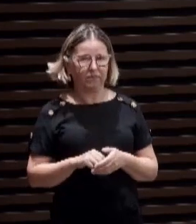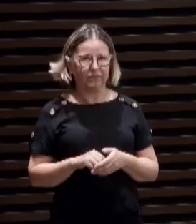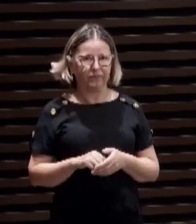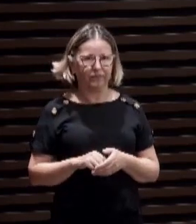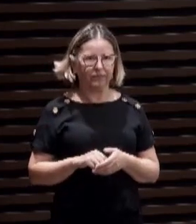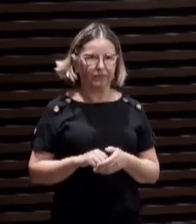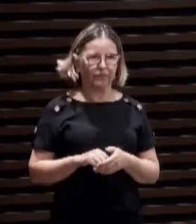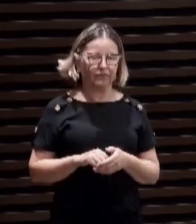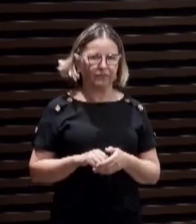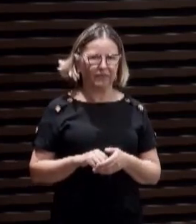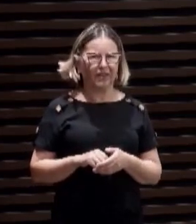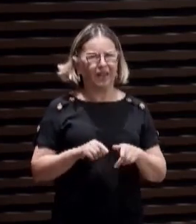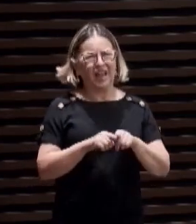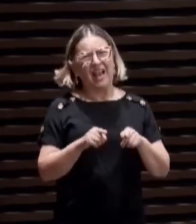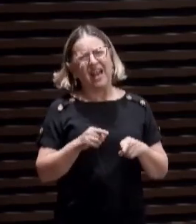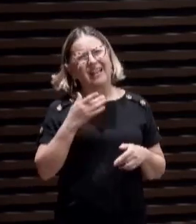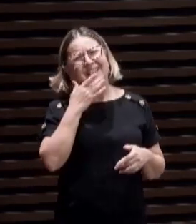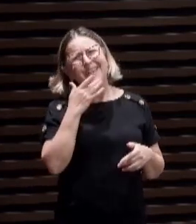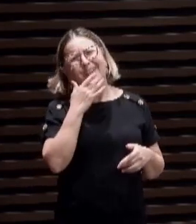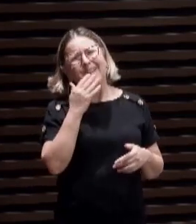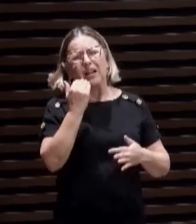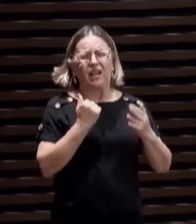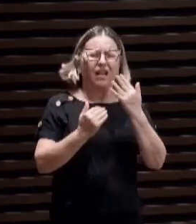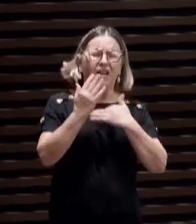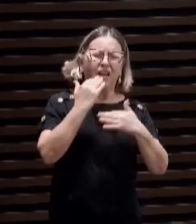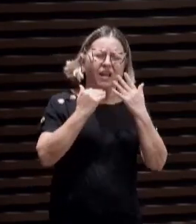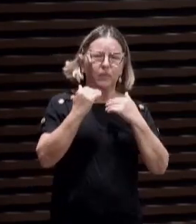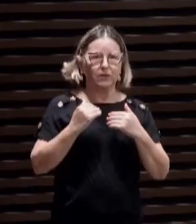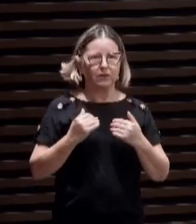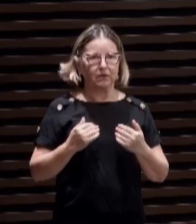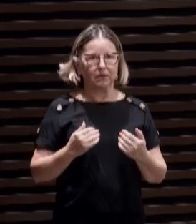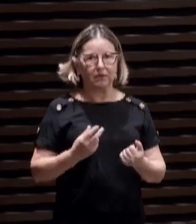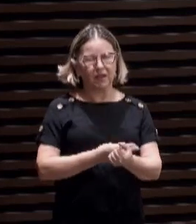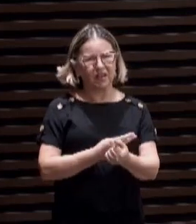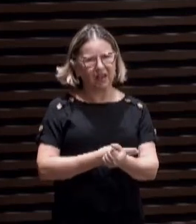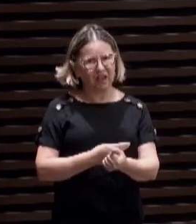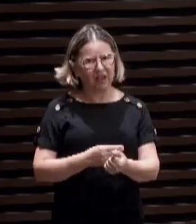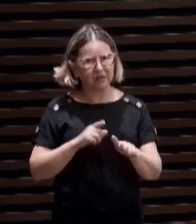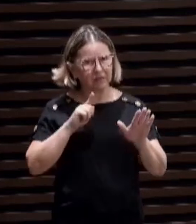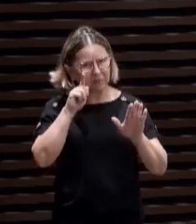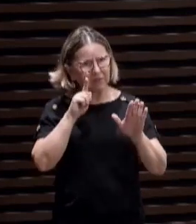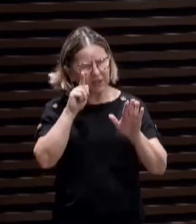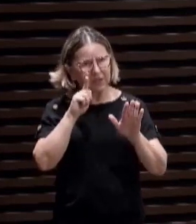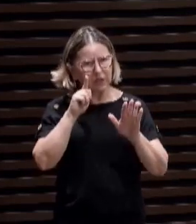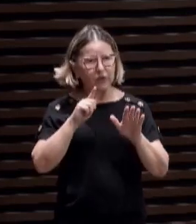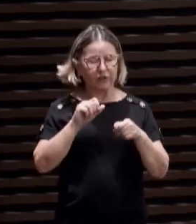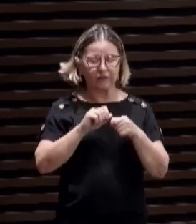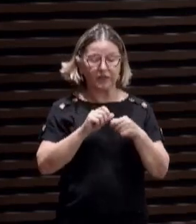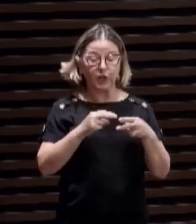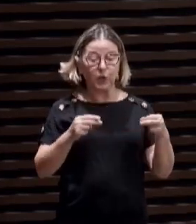deixa aqui, está muito gostoso. Deixa eu... Sabe, eu não trato com objetividade. Isso é perigoso, gente.